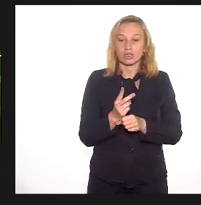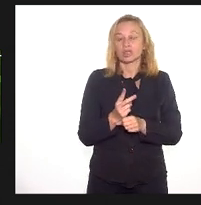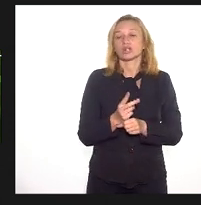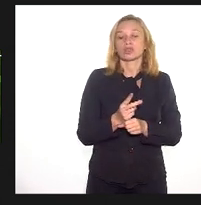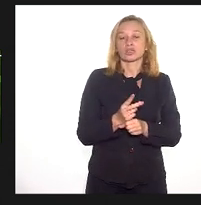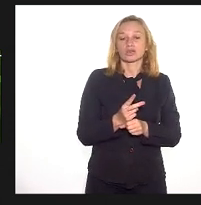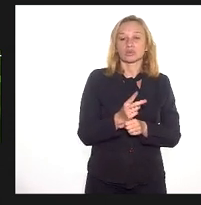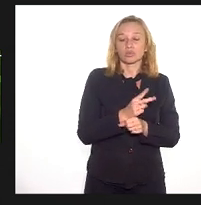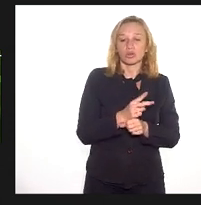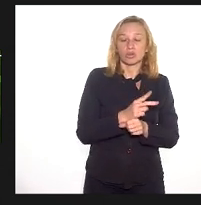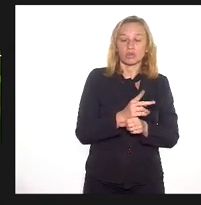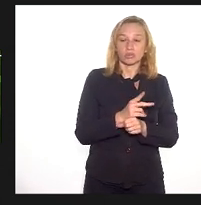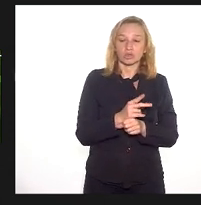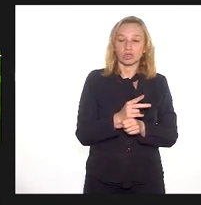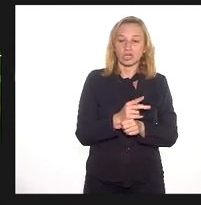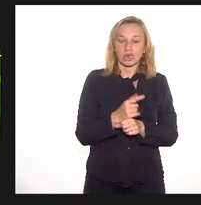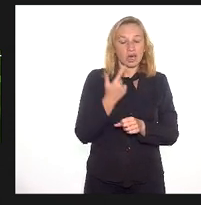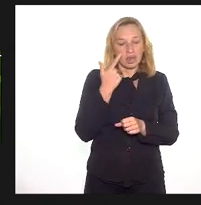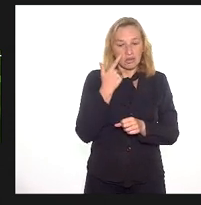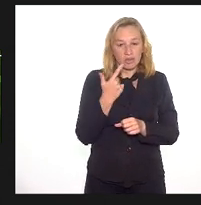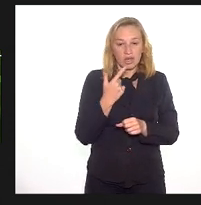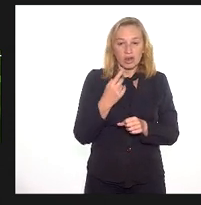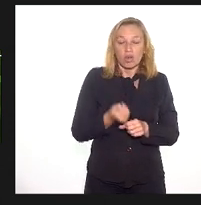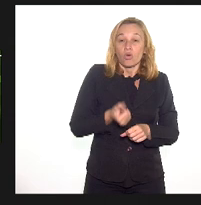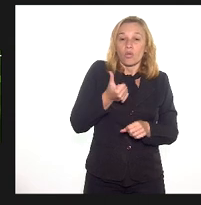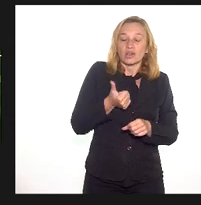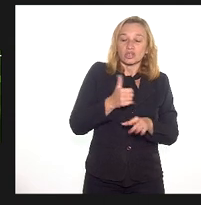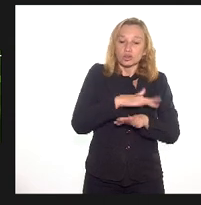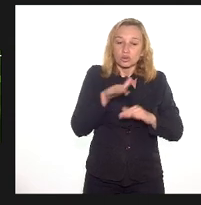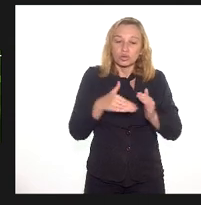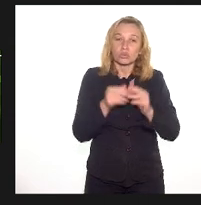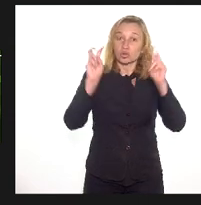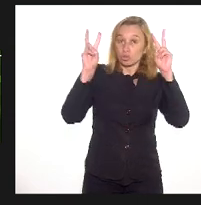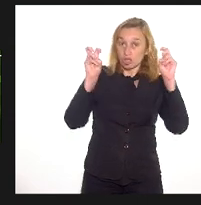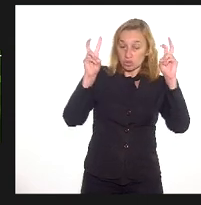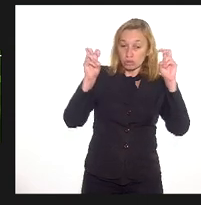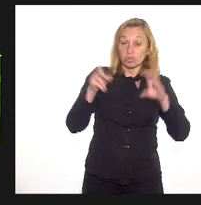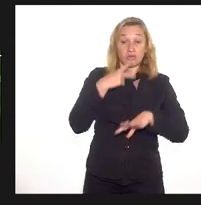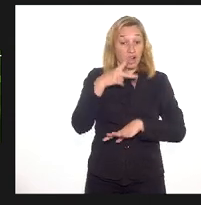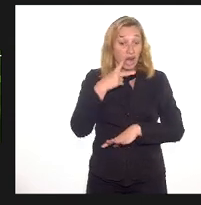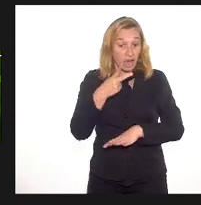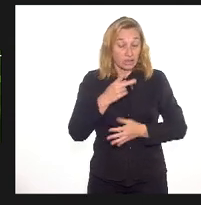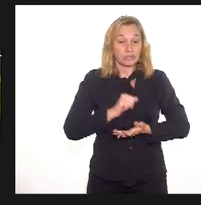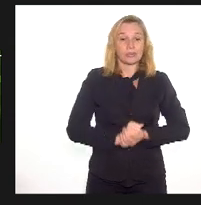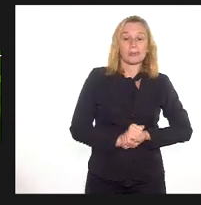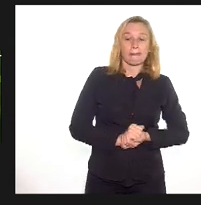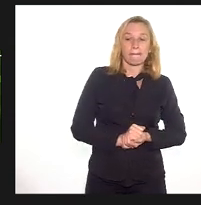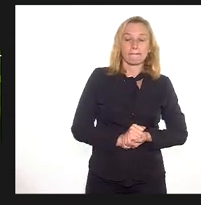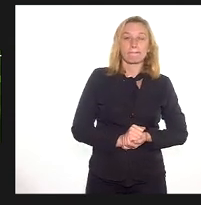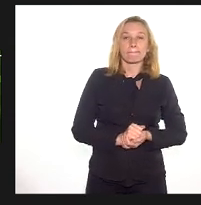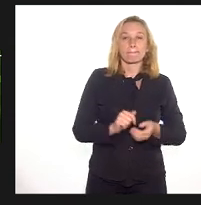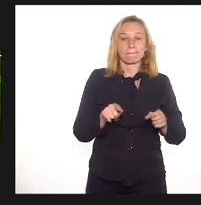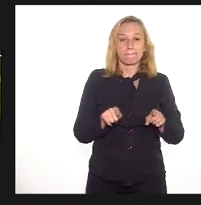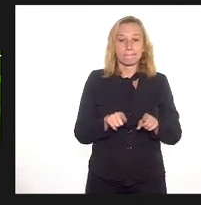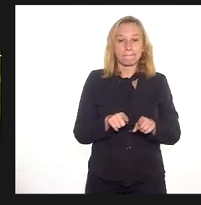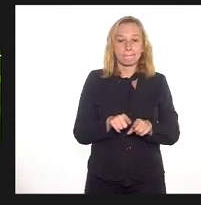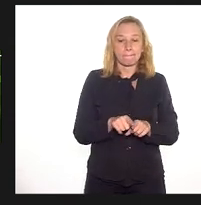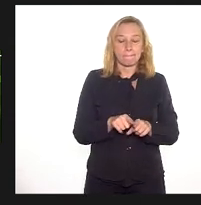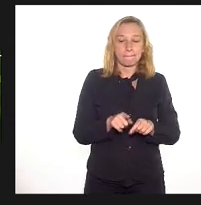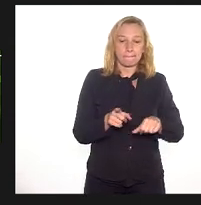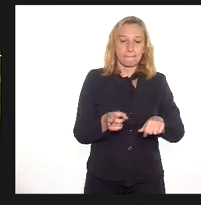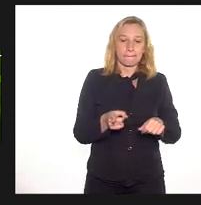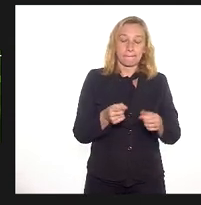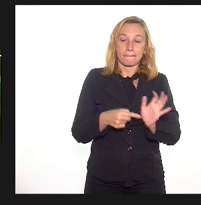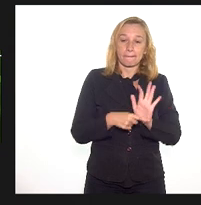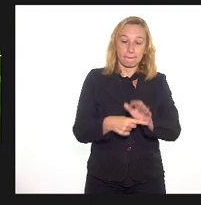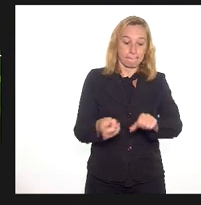endereçar, se não todas, quase todas as questões colocadas e apenas em benefício do tempo, em